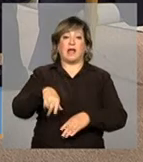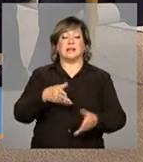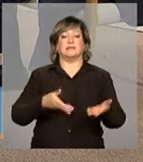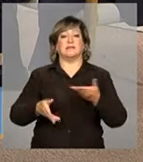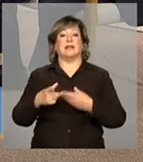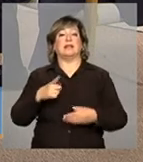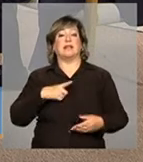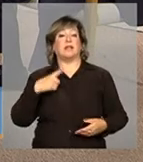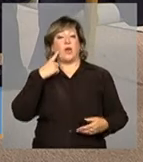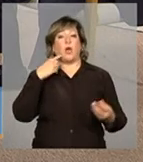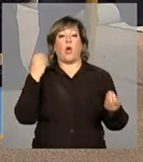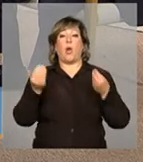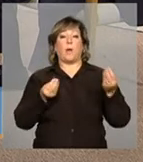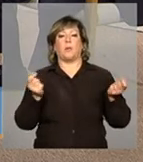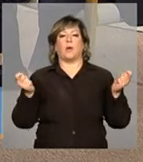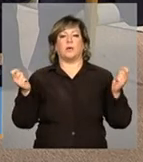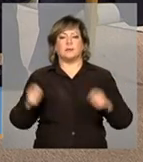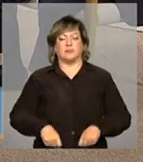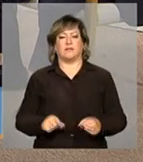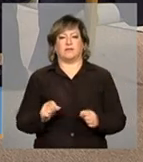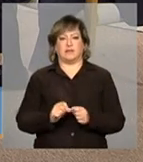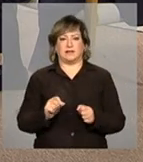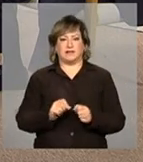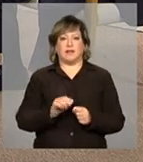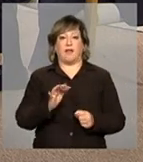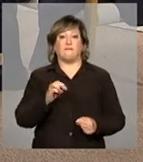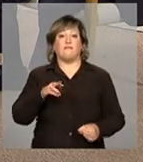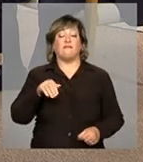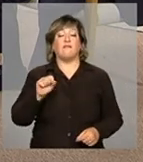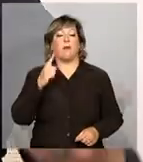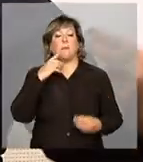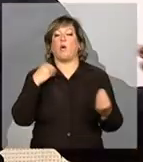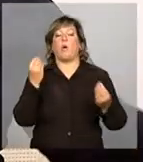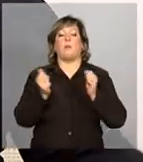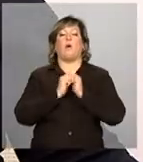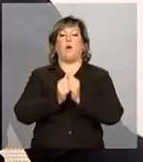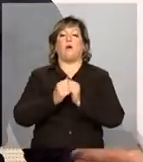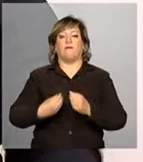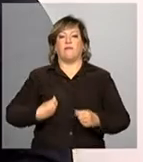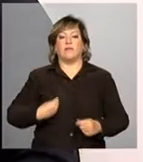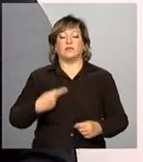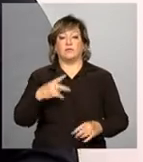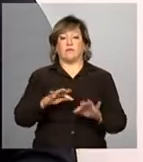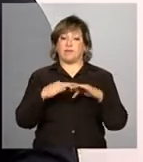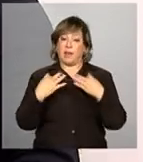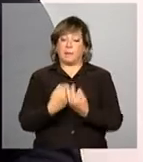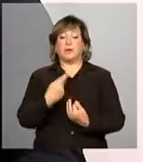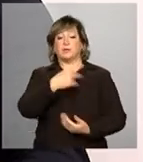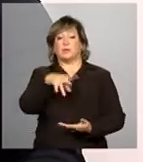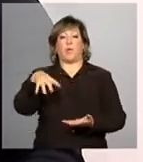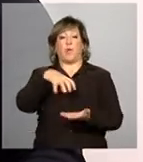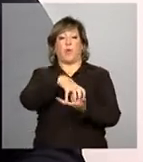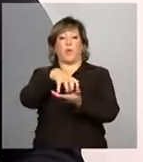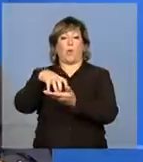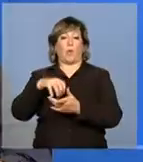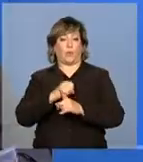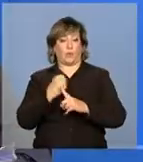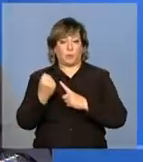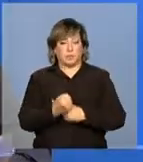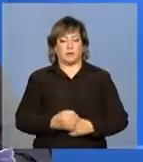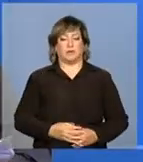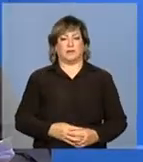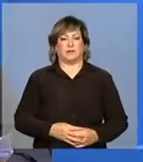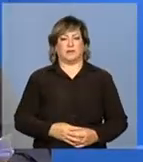condições de estabelecer formas de convivência com sua família e com sua comunidade isso foi